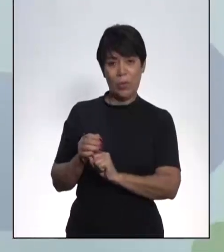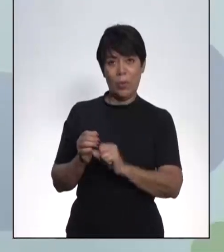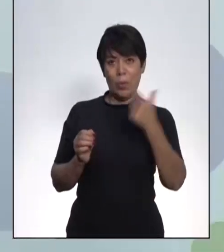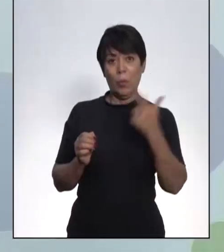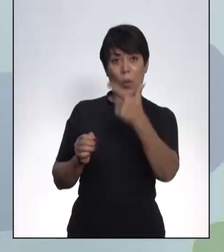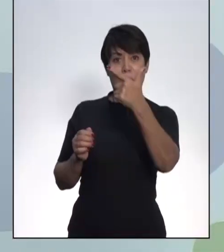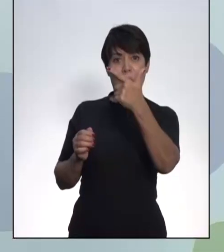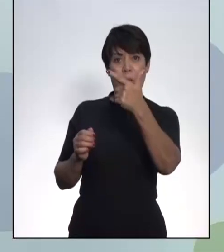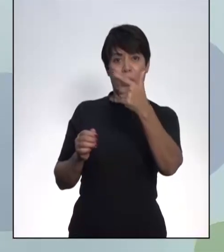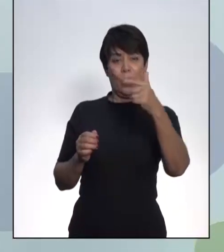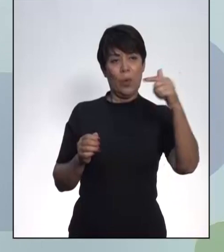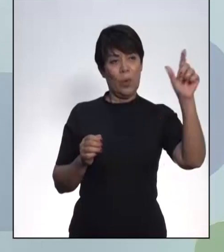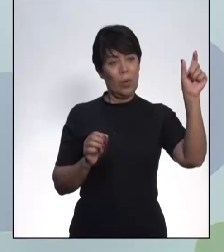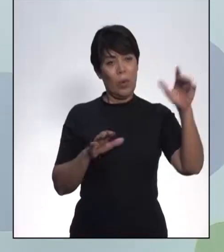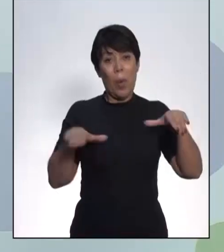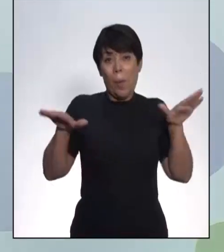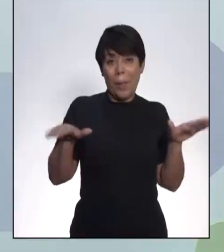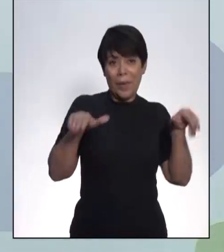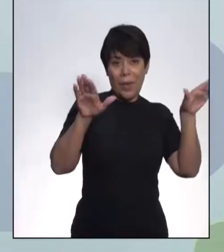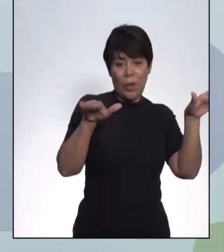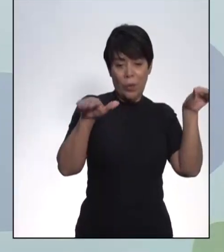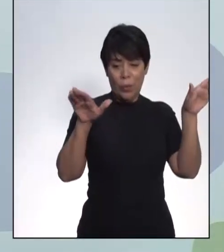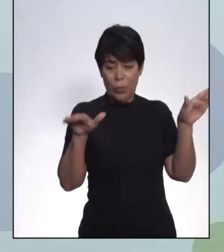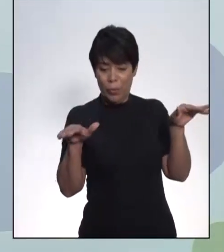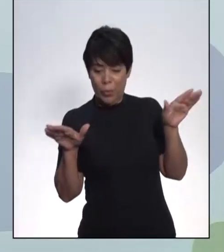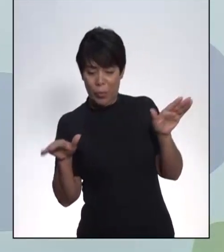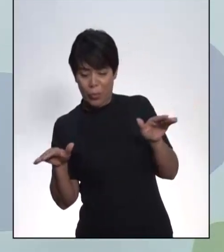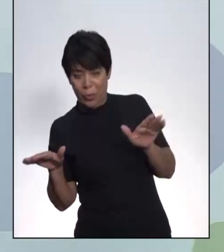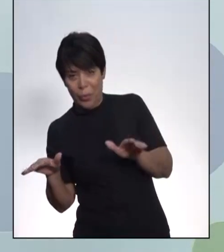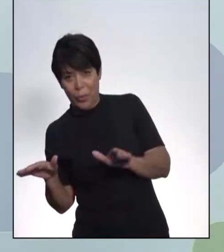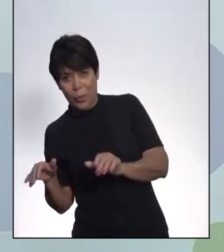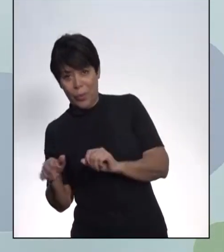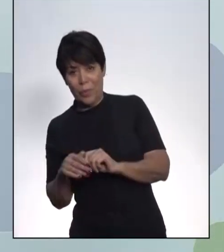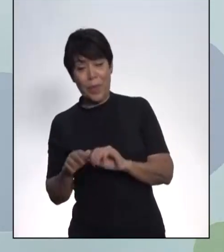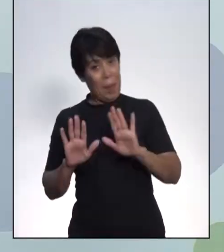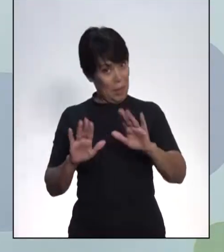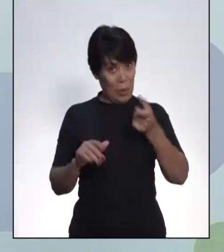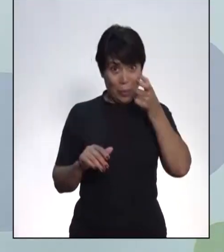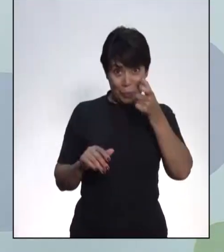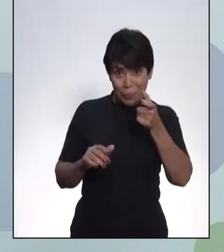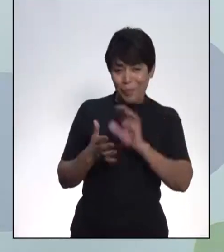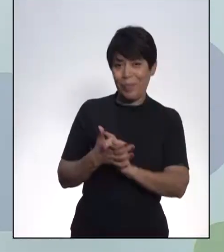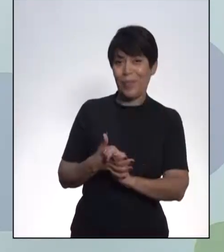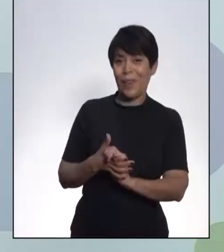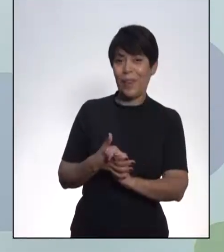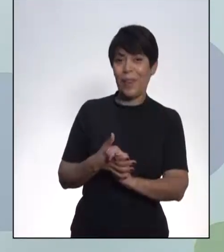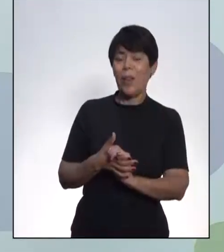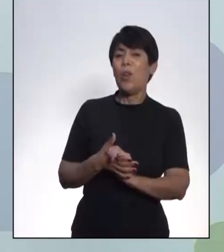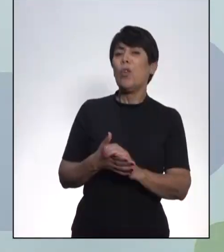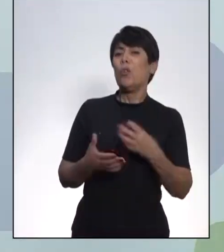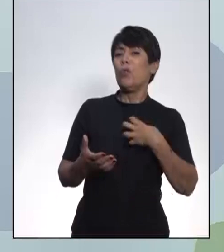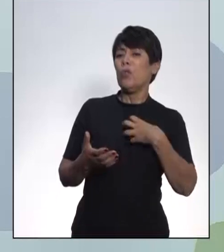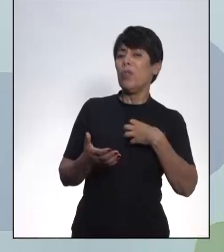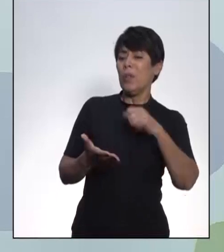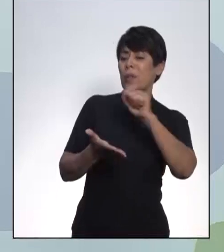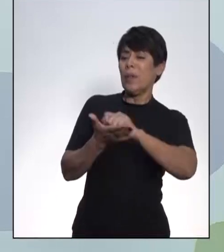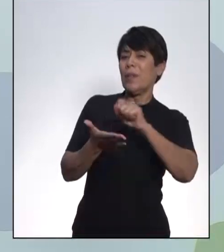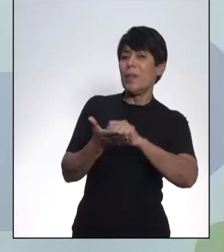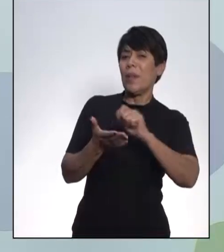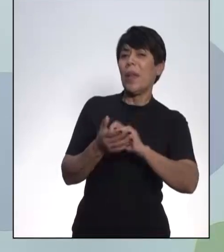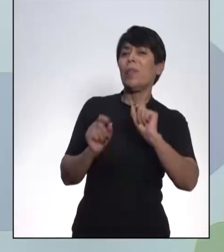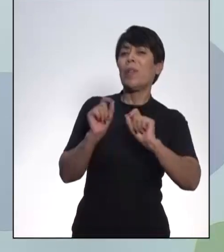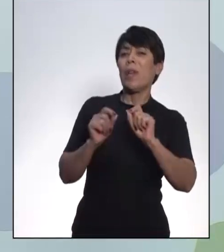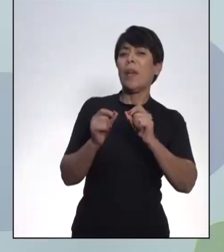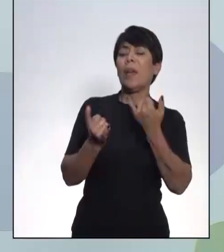pá! Depois o quê? Puf, cai. Agora, você viu que interessante? Esse formato acaba sugerindo o quê para você? Um